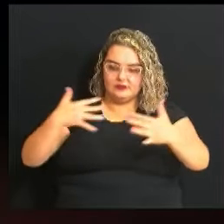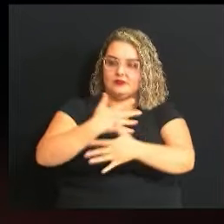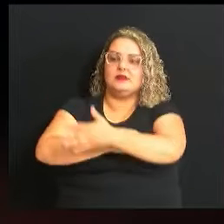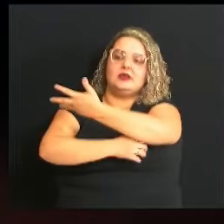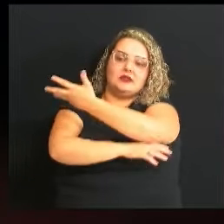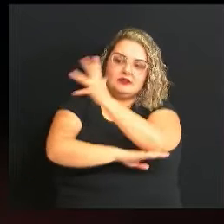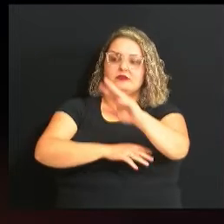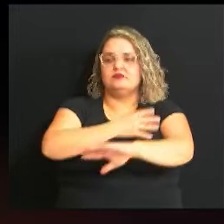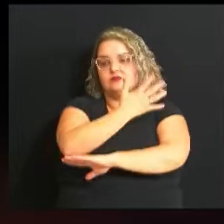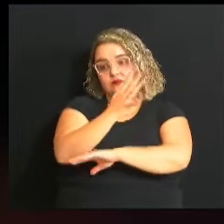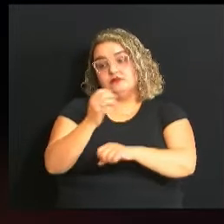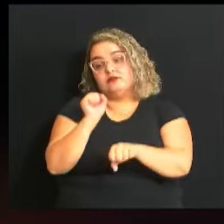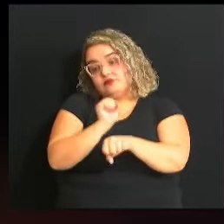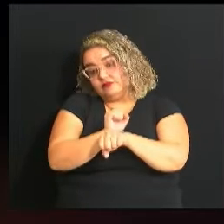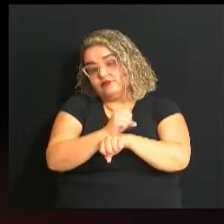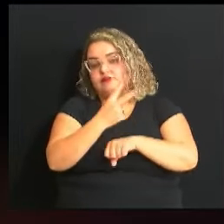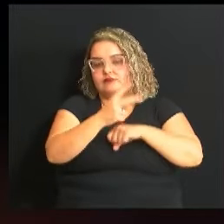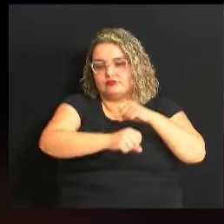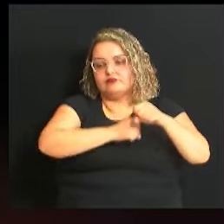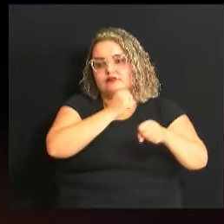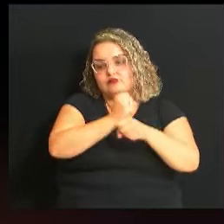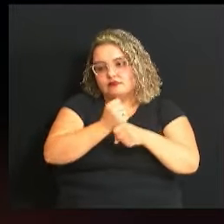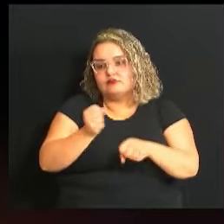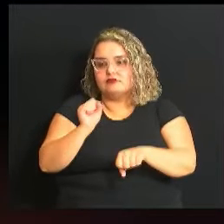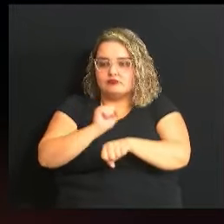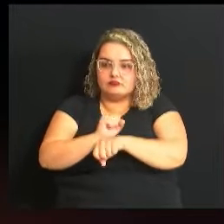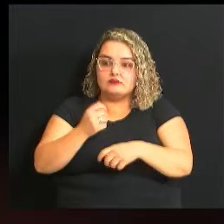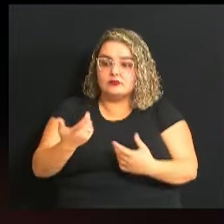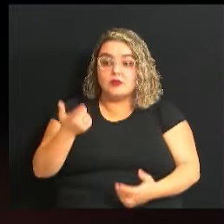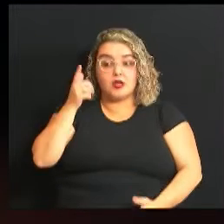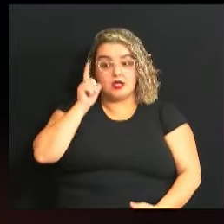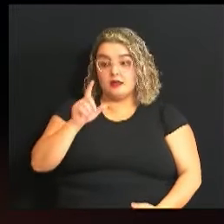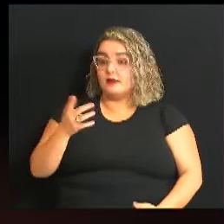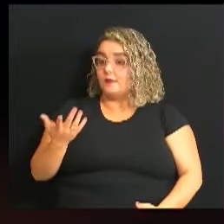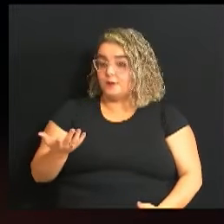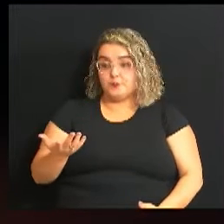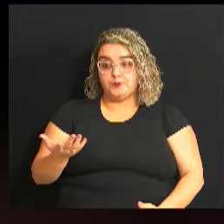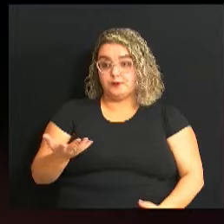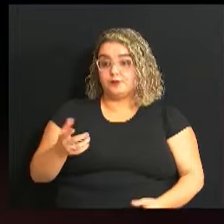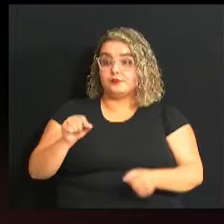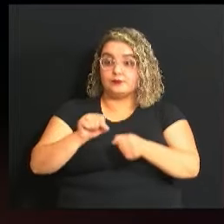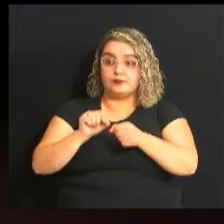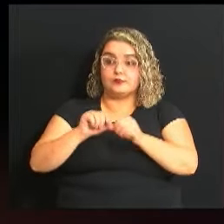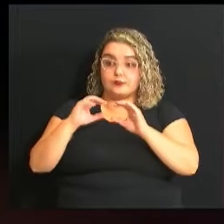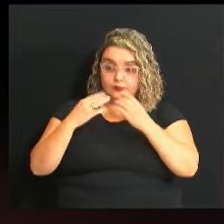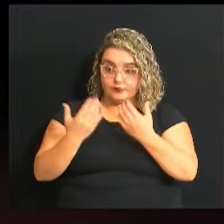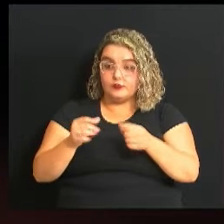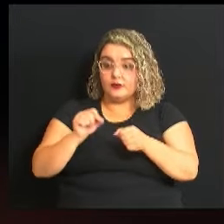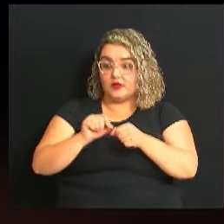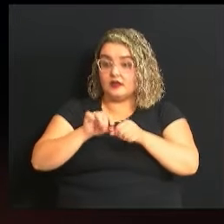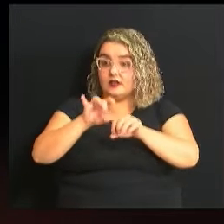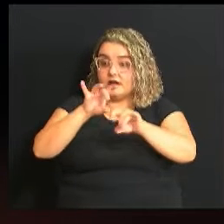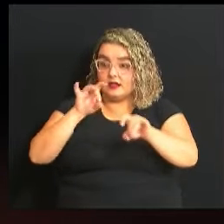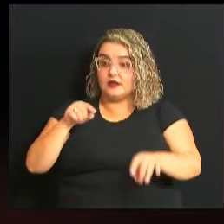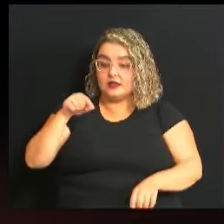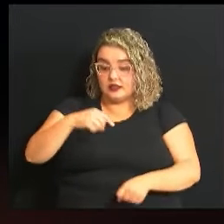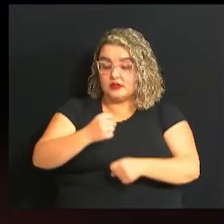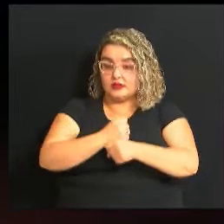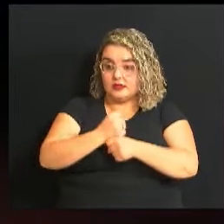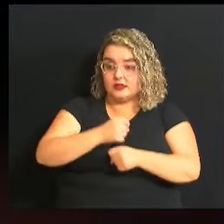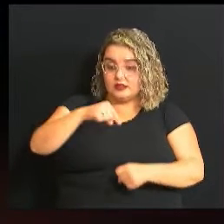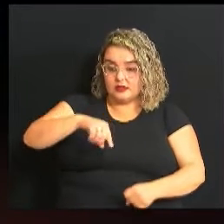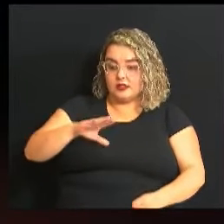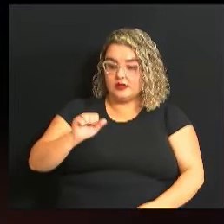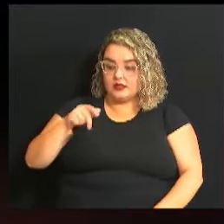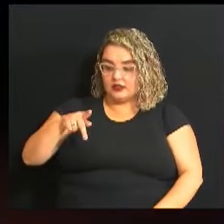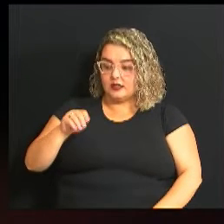aí de 2 anos por causa da pandemia, em que não conseguimos fazer o congresso, então fizemos um virtual. Esse ano vai ser aqui em Campo Grande,